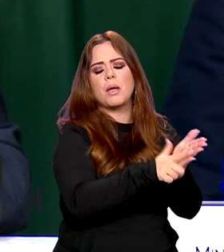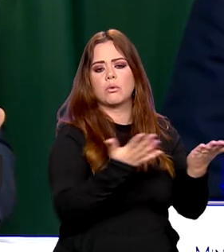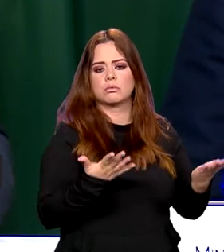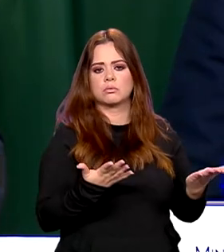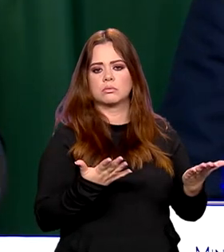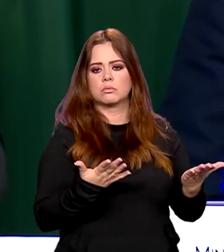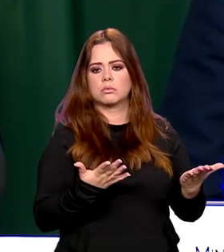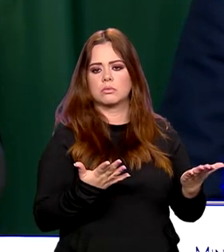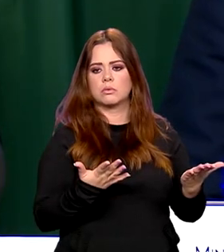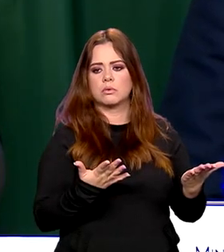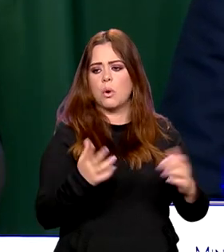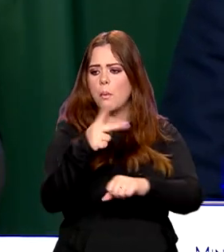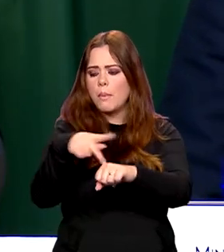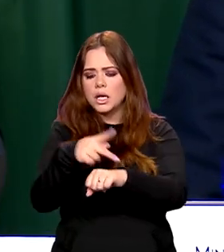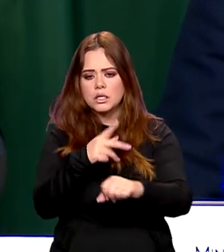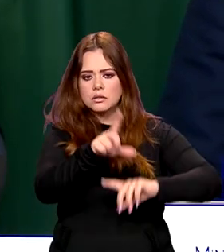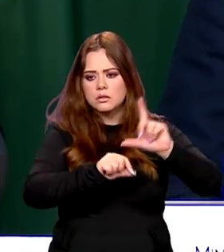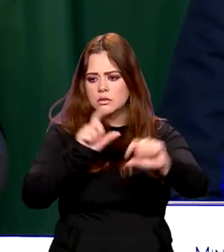Que país nós queremos?